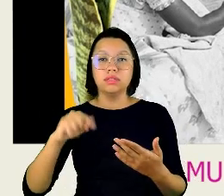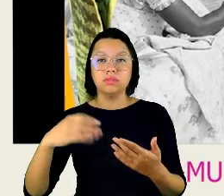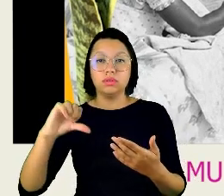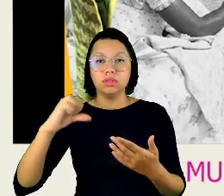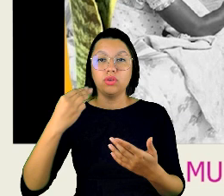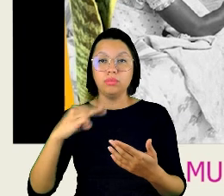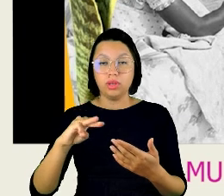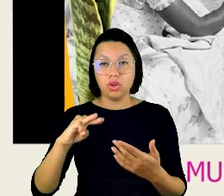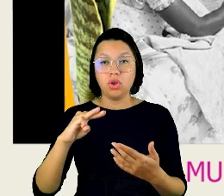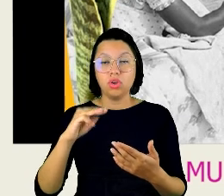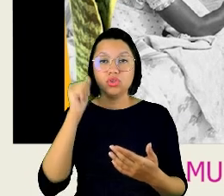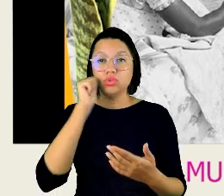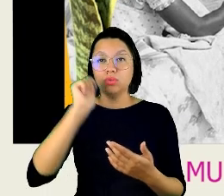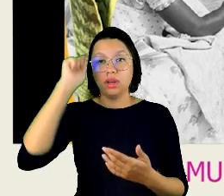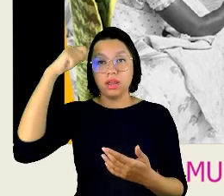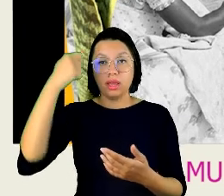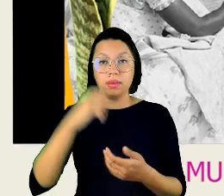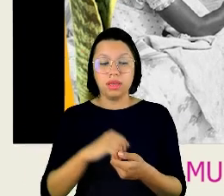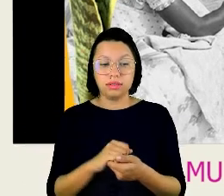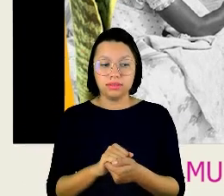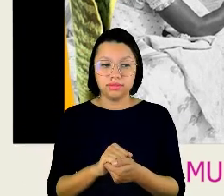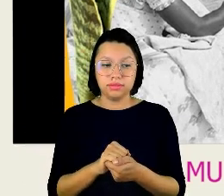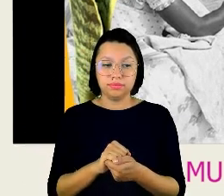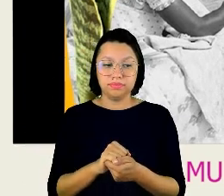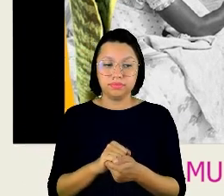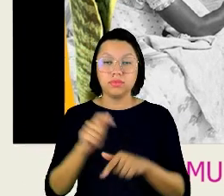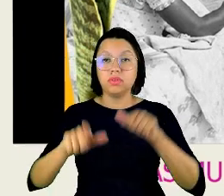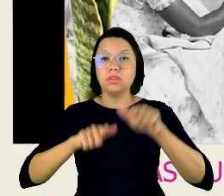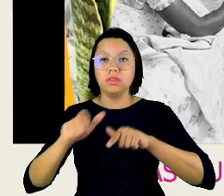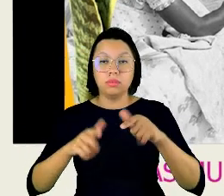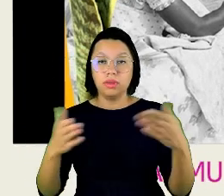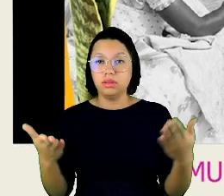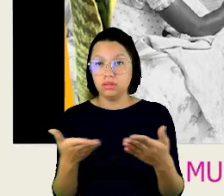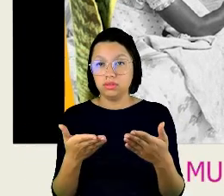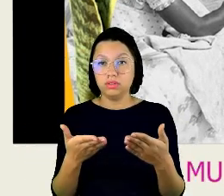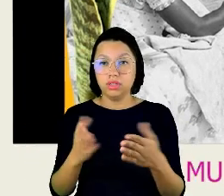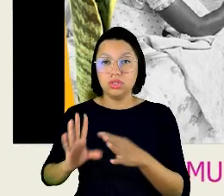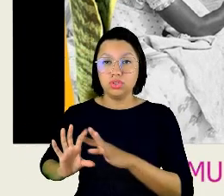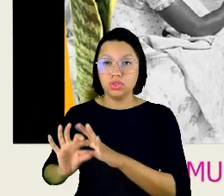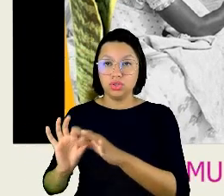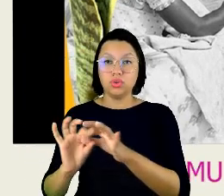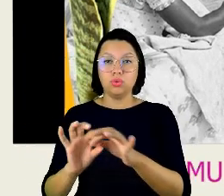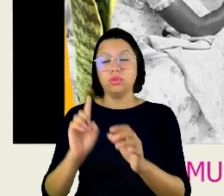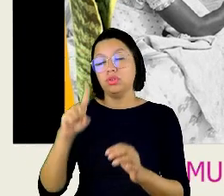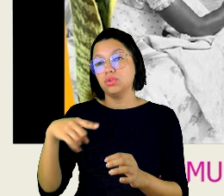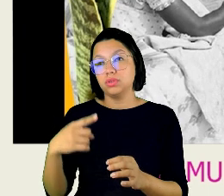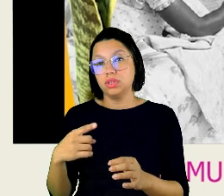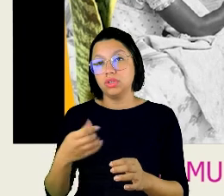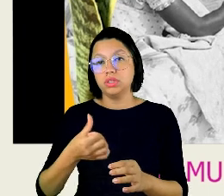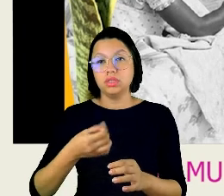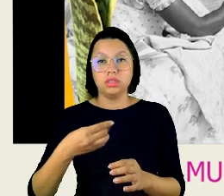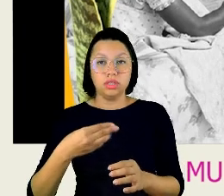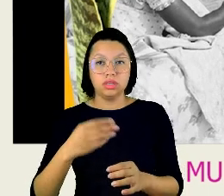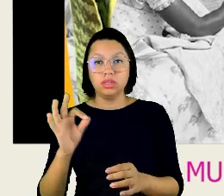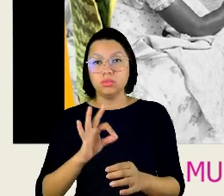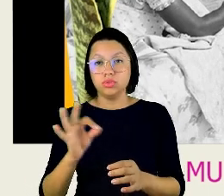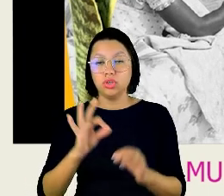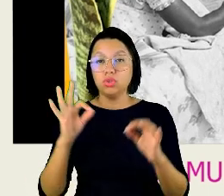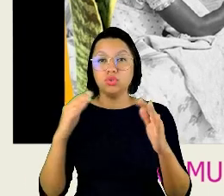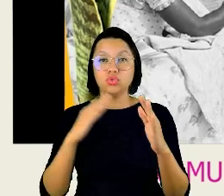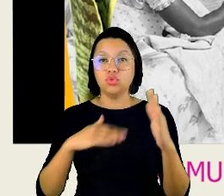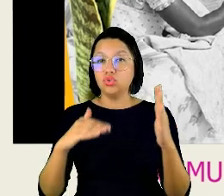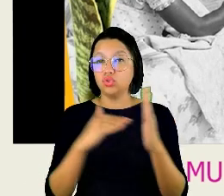3,9 milhões das mulheres negras trabalhando nesse contexto, ou seja, 63% do total